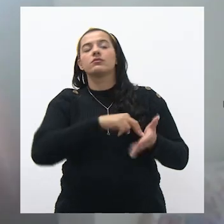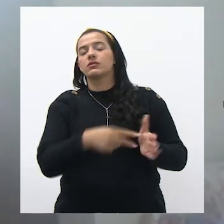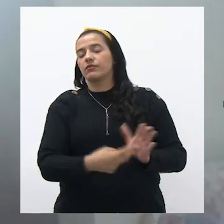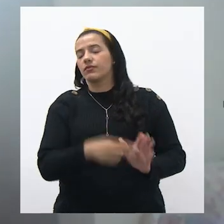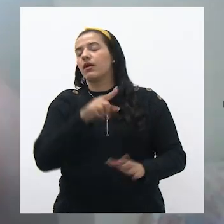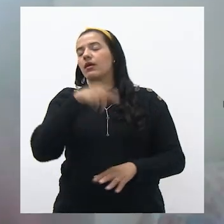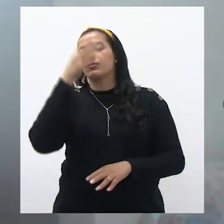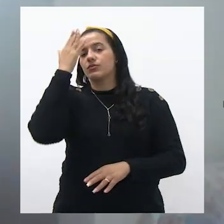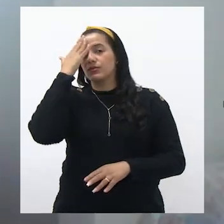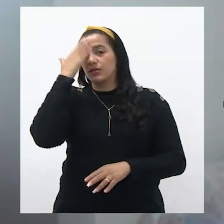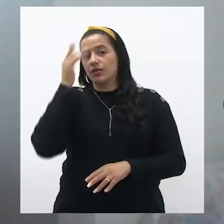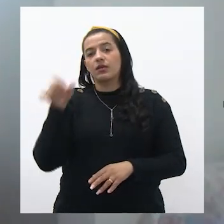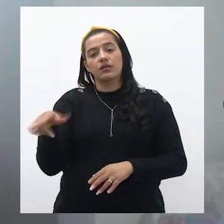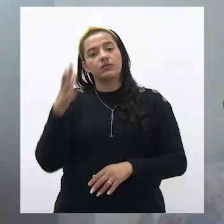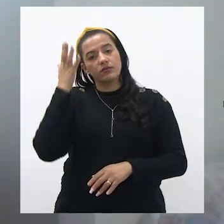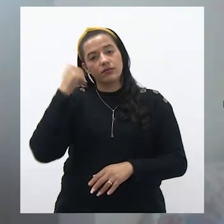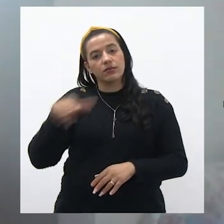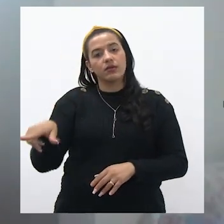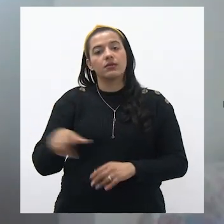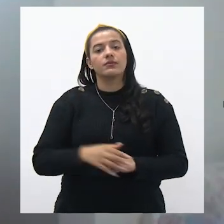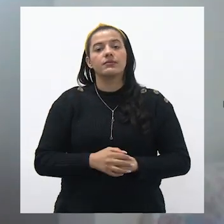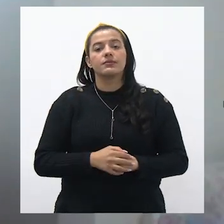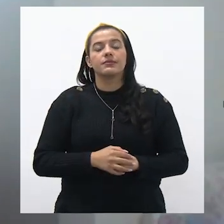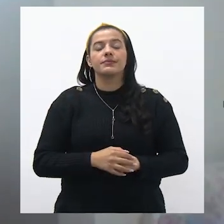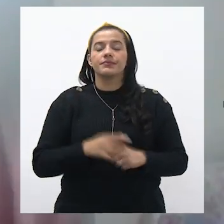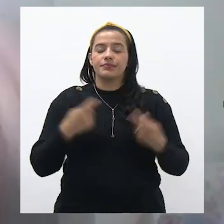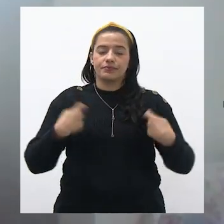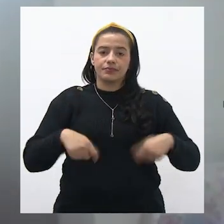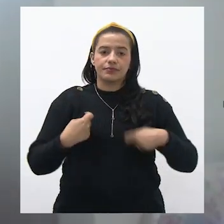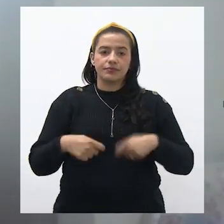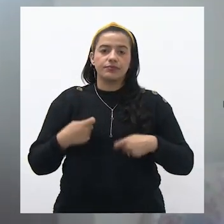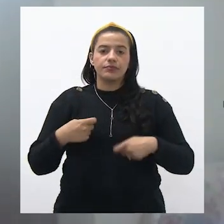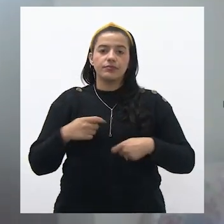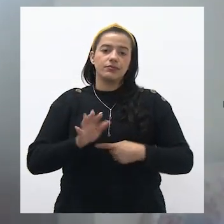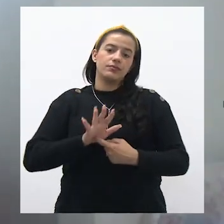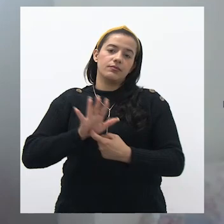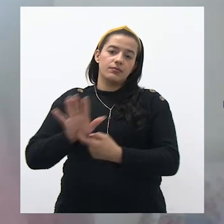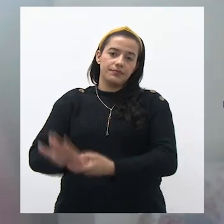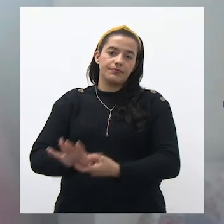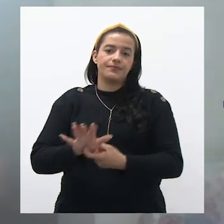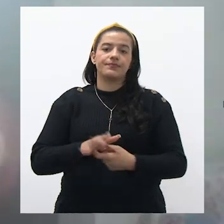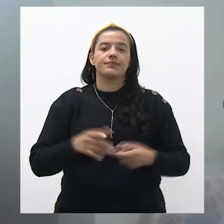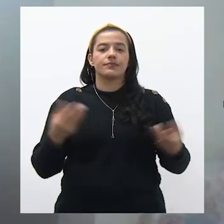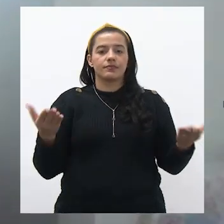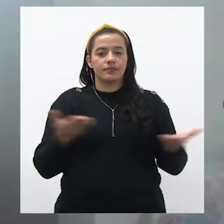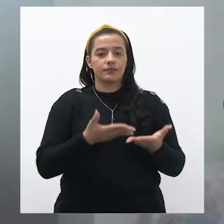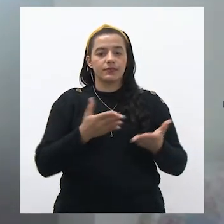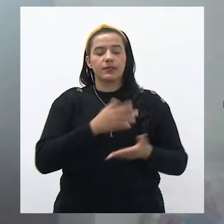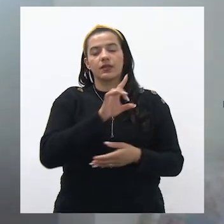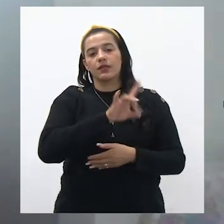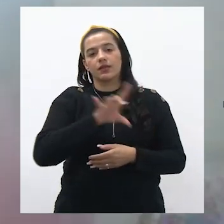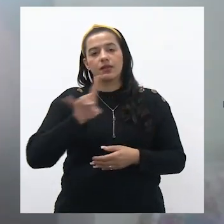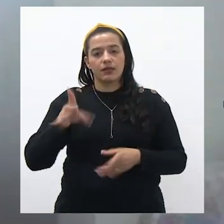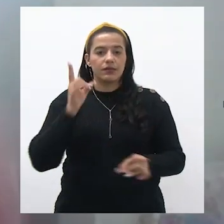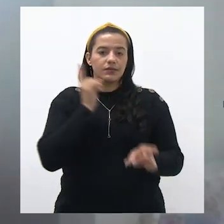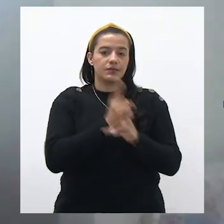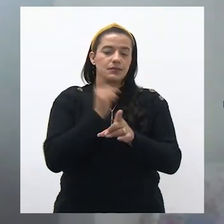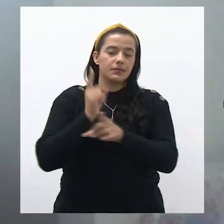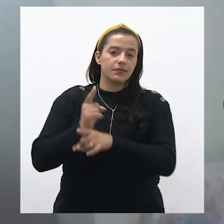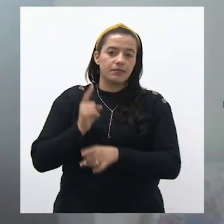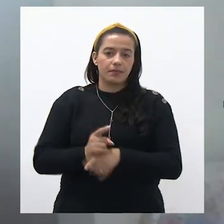está trabalhando esse letramento socioemocional com a nossa turma. Por isso que a gente trouxe e traz a cada encontro para a